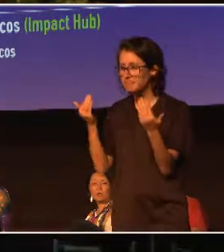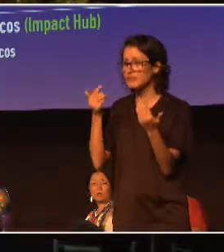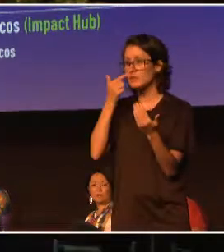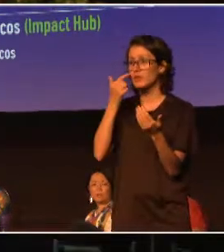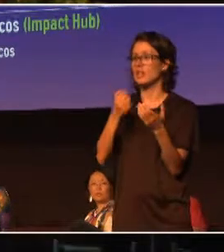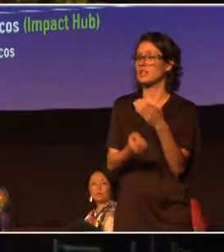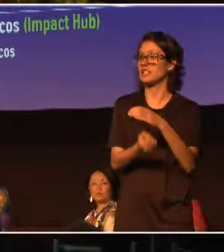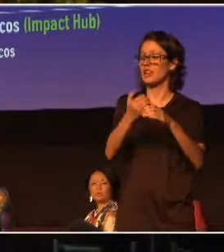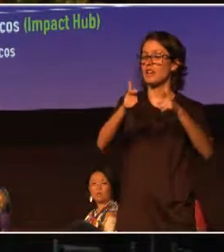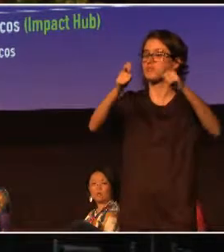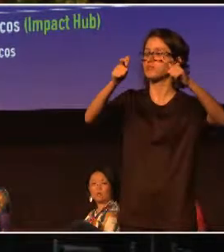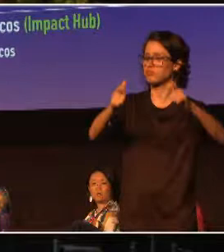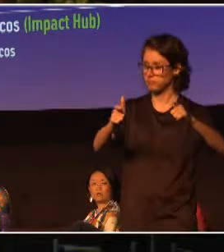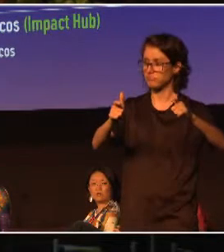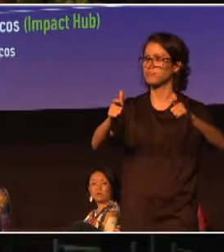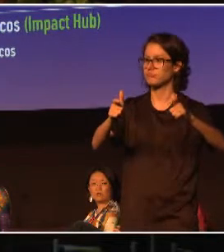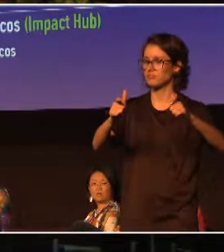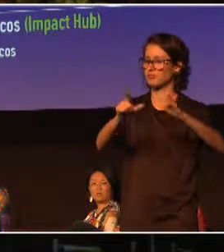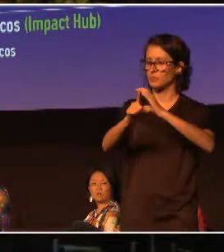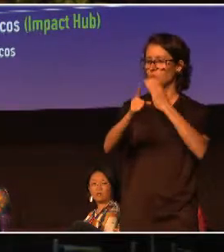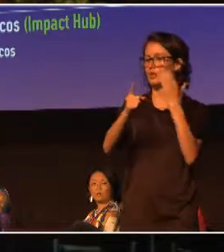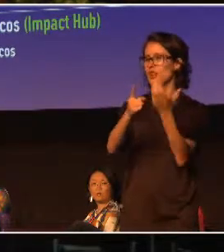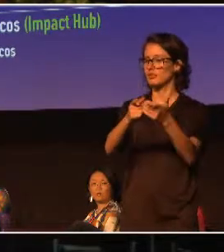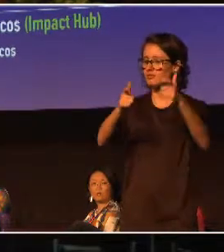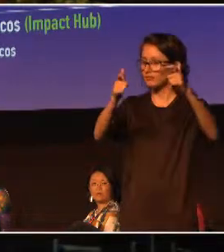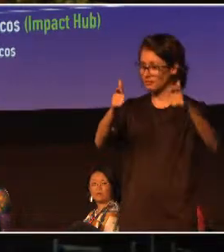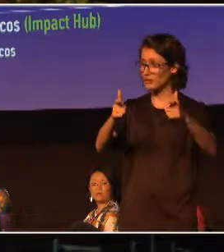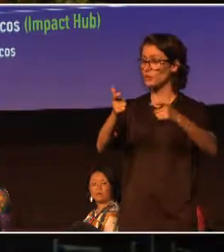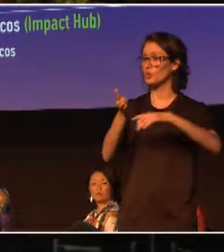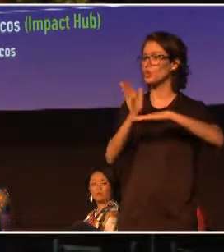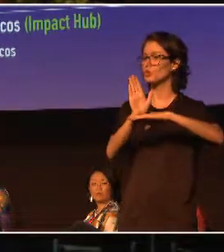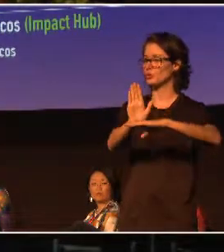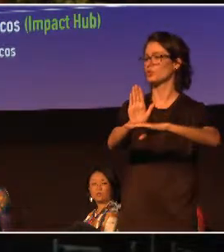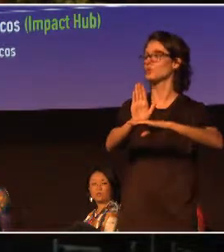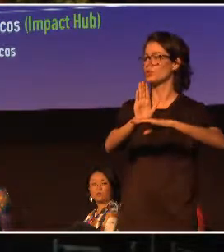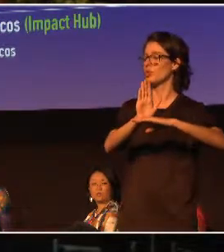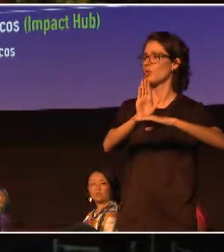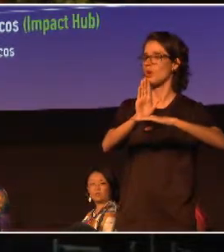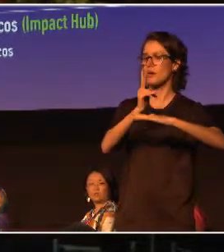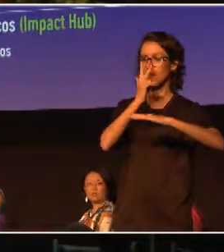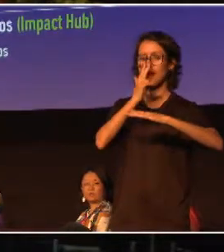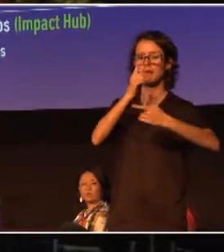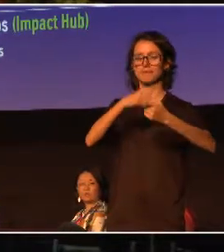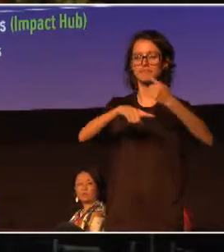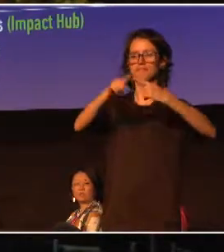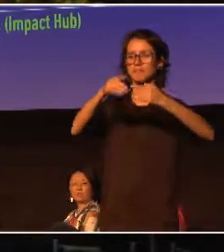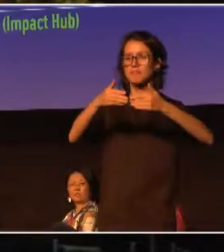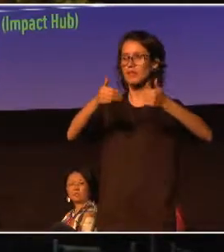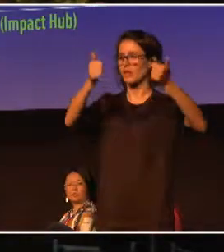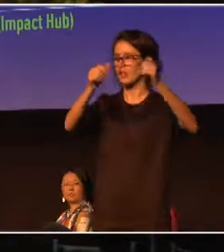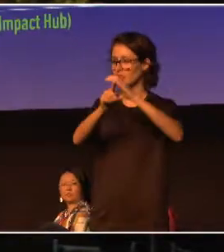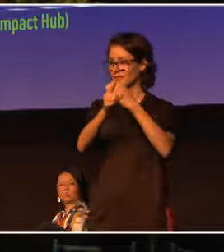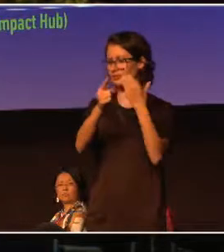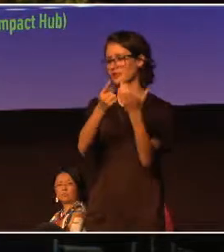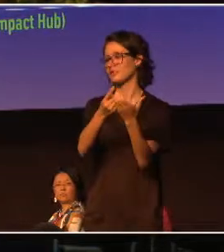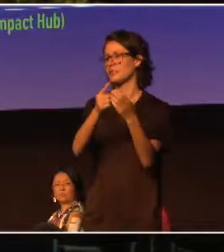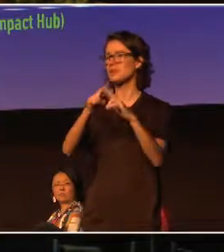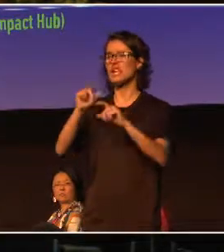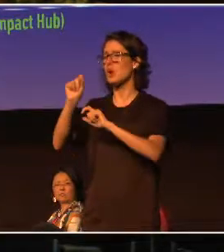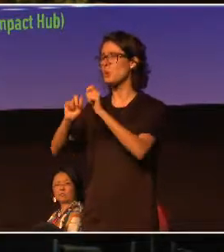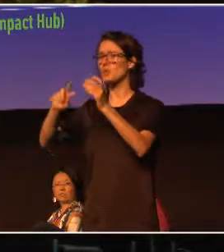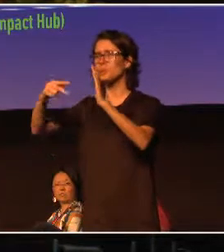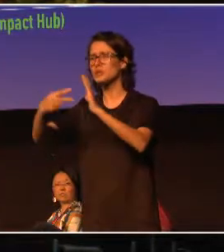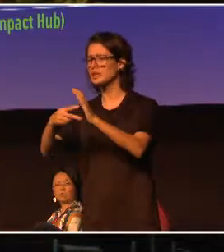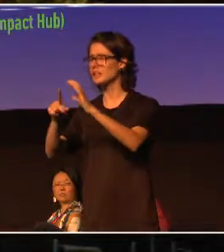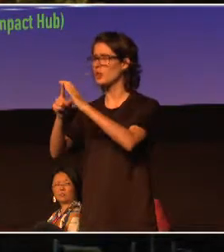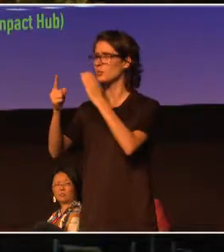criaram um espaço físico para essa comunidade, isso ajudou muito a tangibilizar a comunidade, porque ficava muito, né, o que é a comunidade?